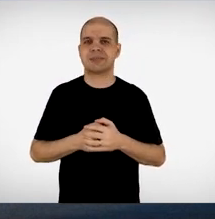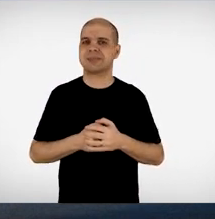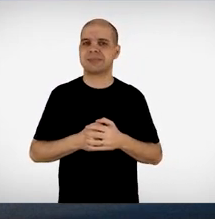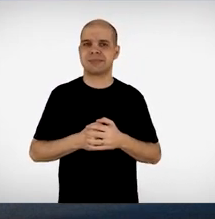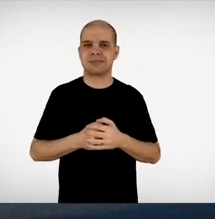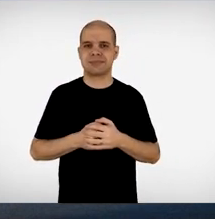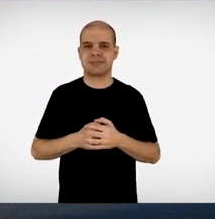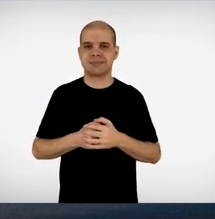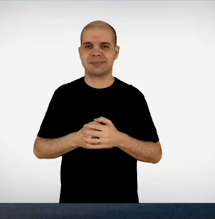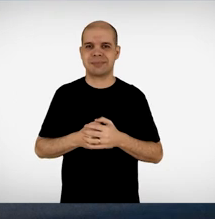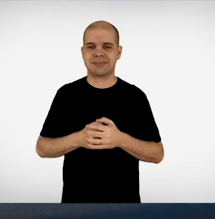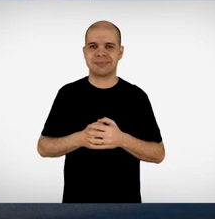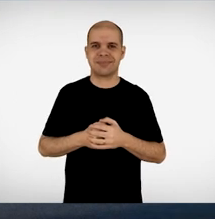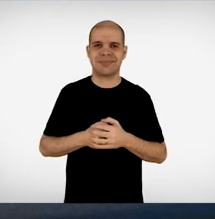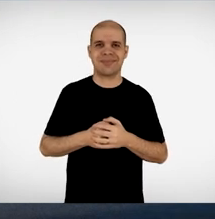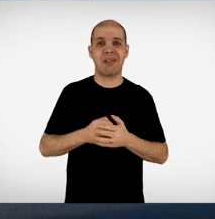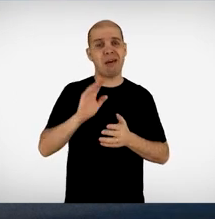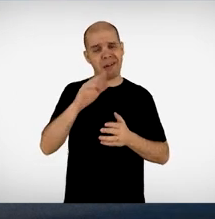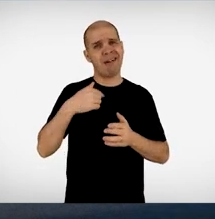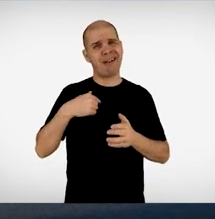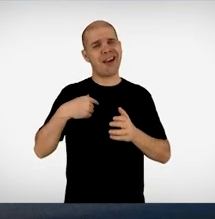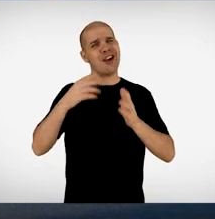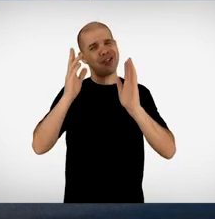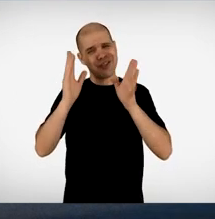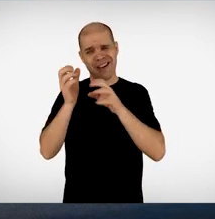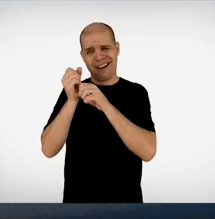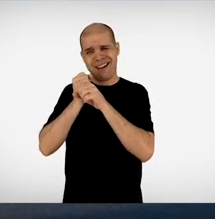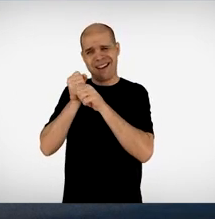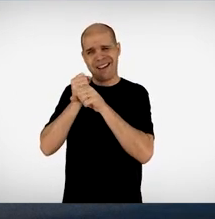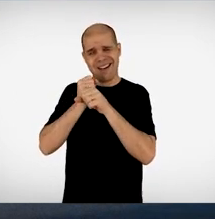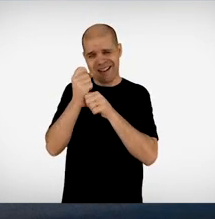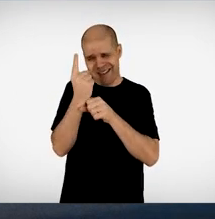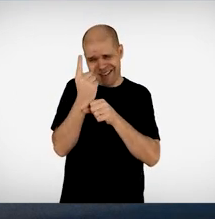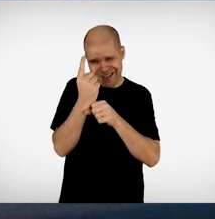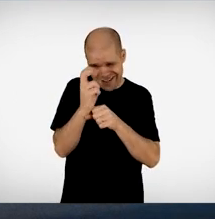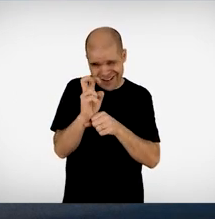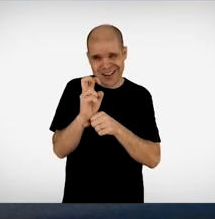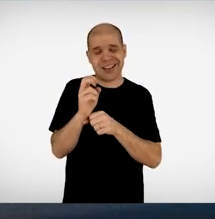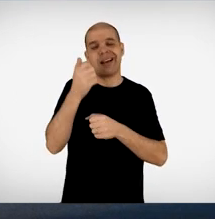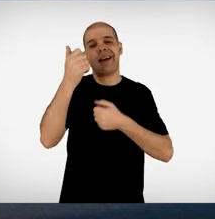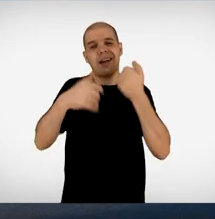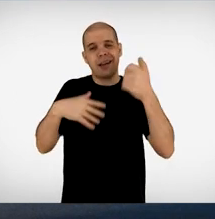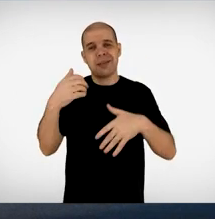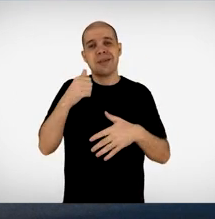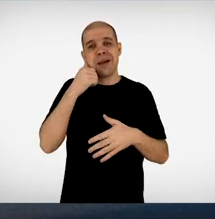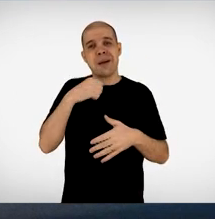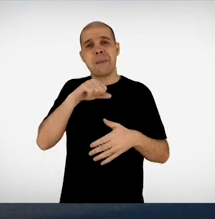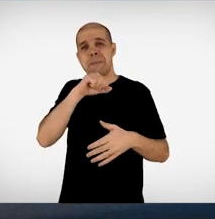isso. Gente, eu estou há 15 anos falando da minha mãe na análise, nunca falei do meu pai, vamos se abraçar.